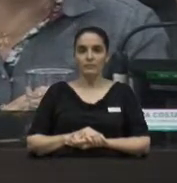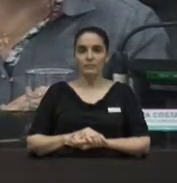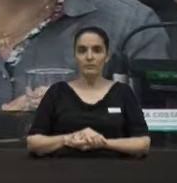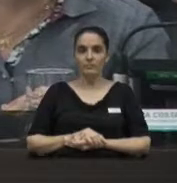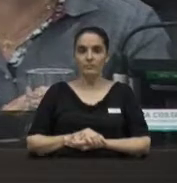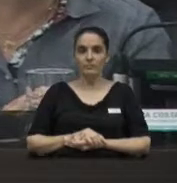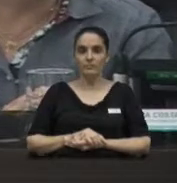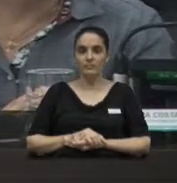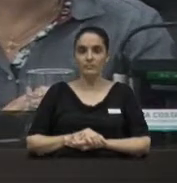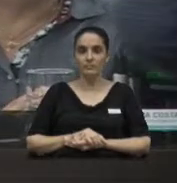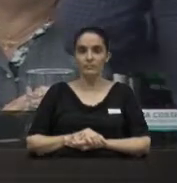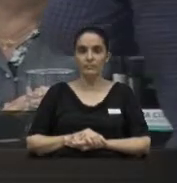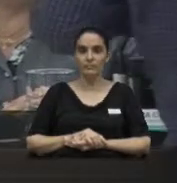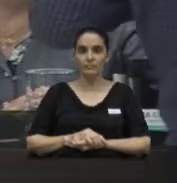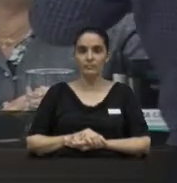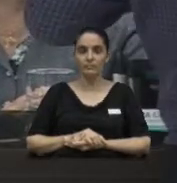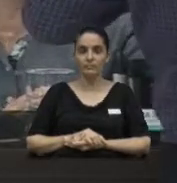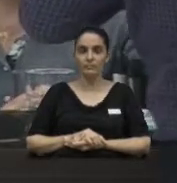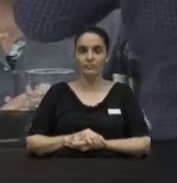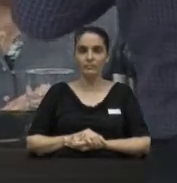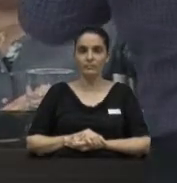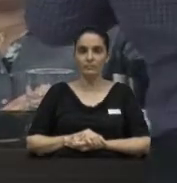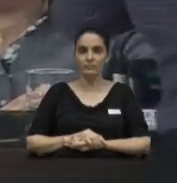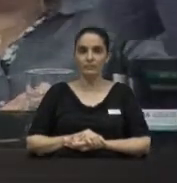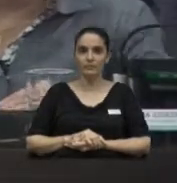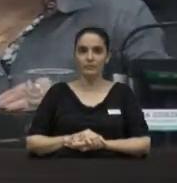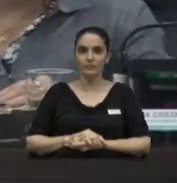Tem. Não, Pedro tem.